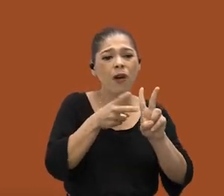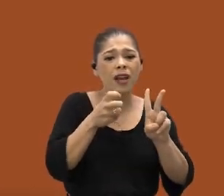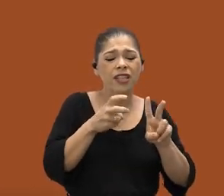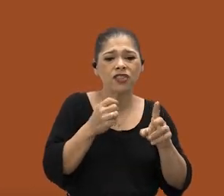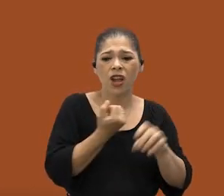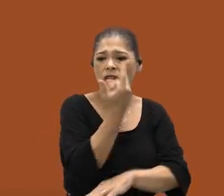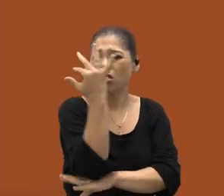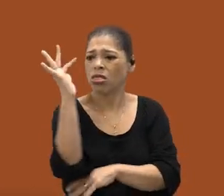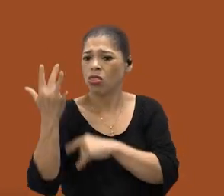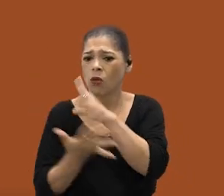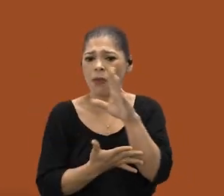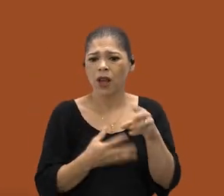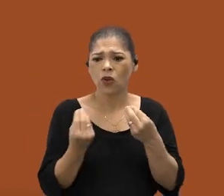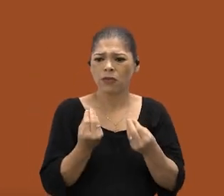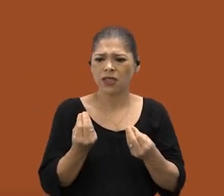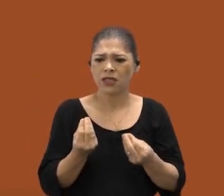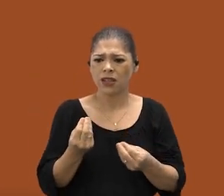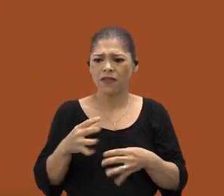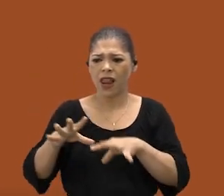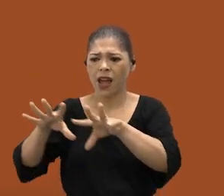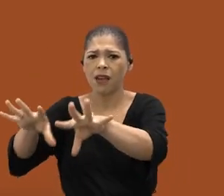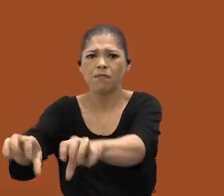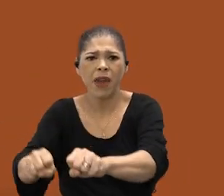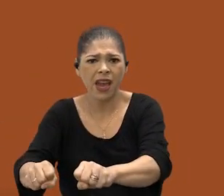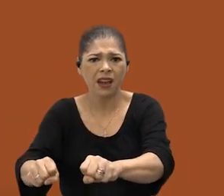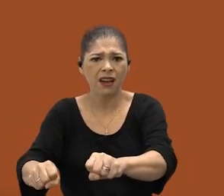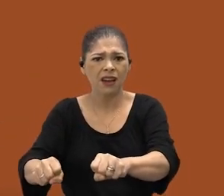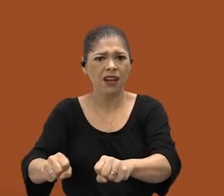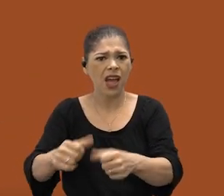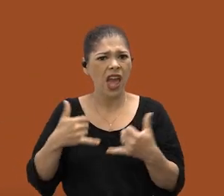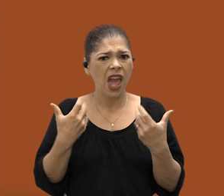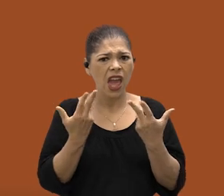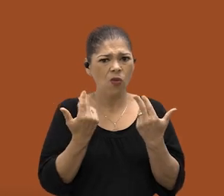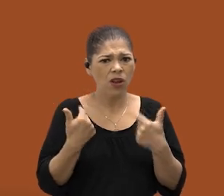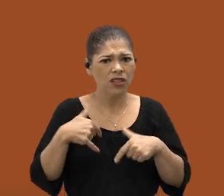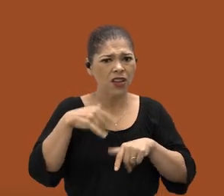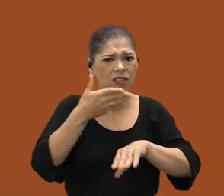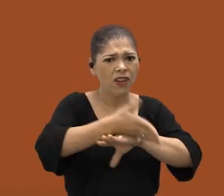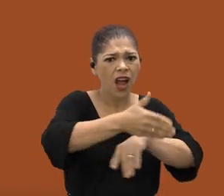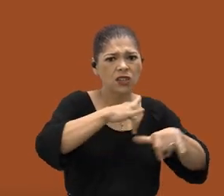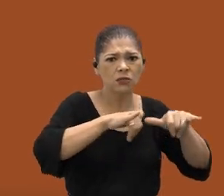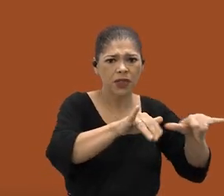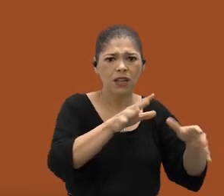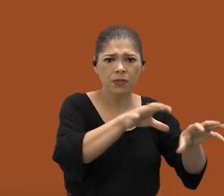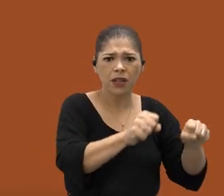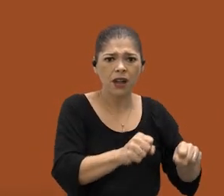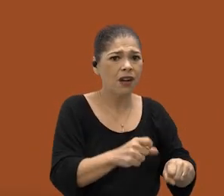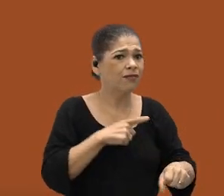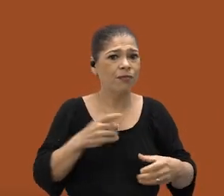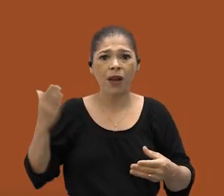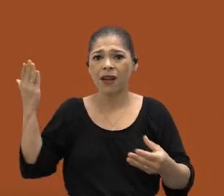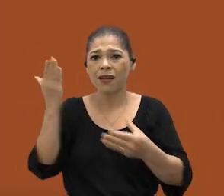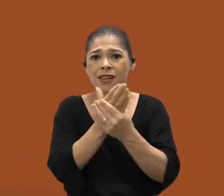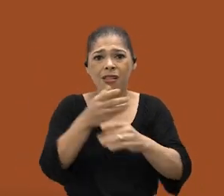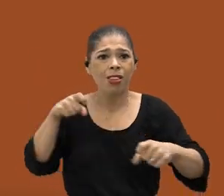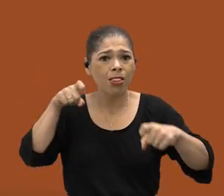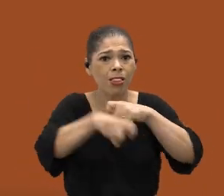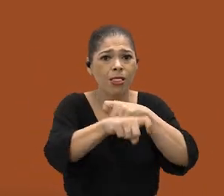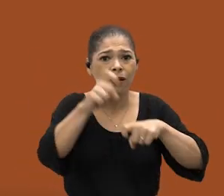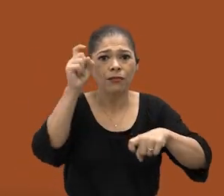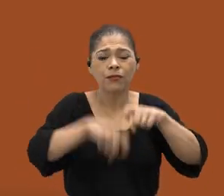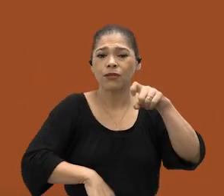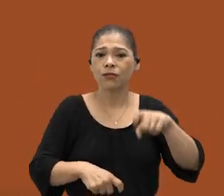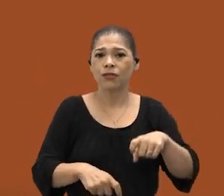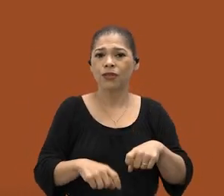como assim um índio do mato gente você vai lá e pega essa negócio é Supermercado é fácil é ali peguei não houve um estupro Gilberto